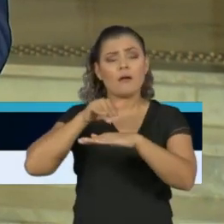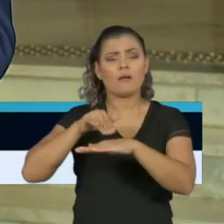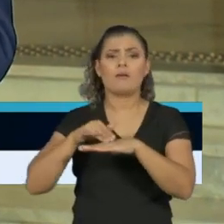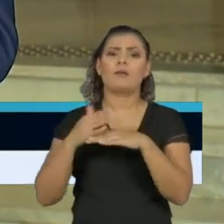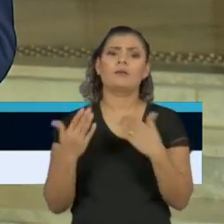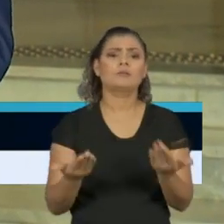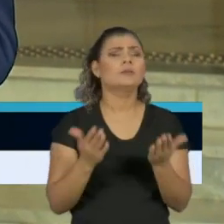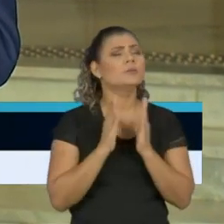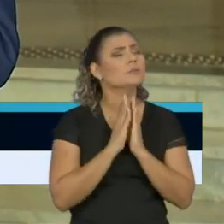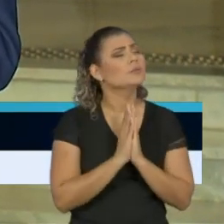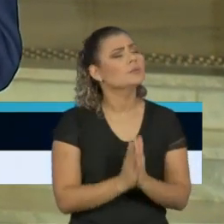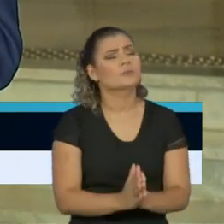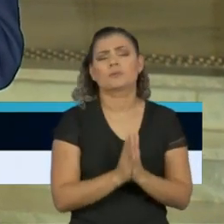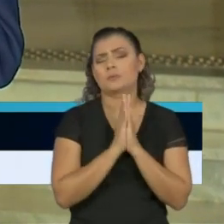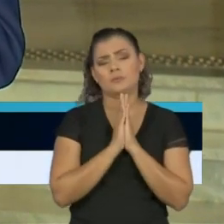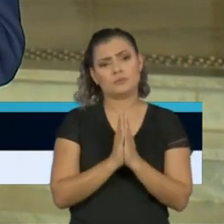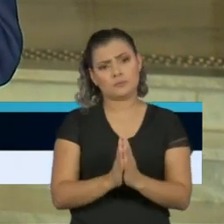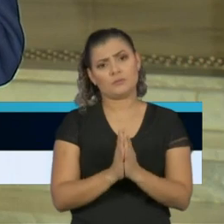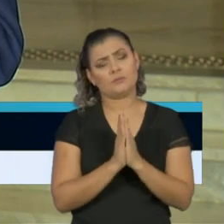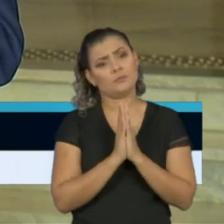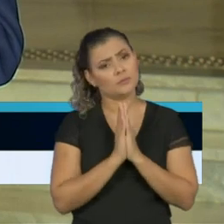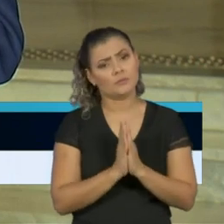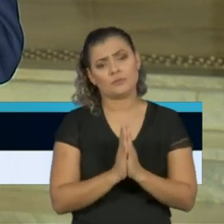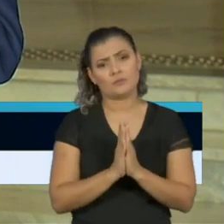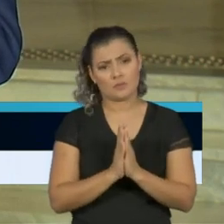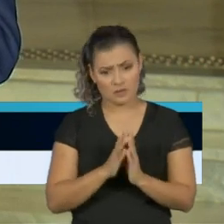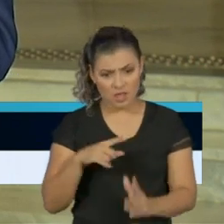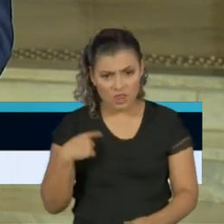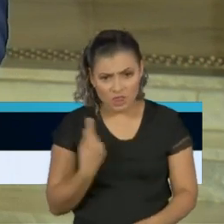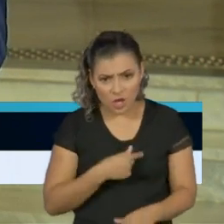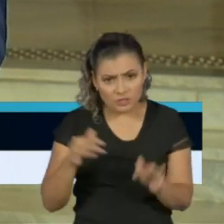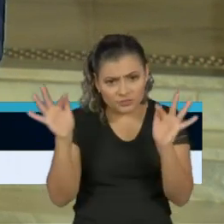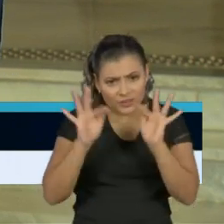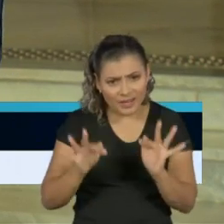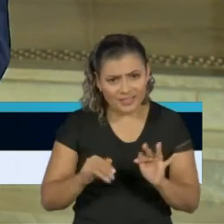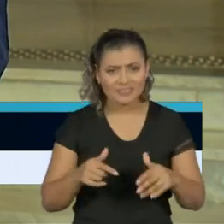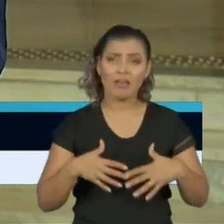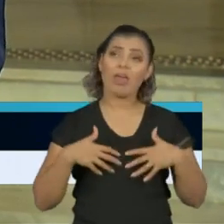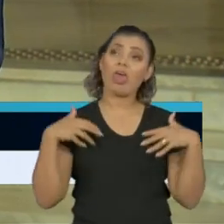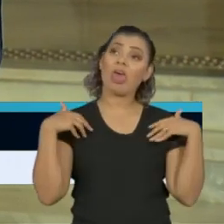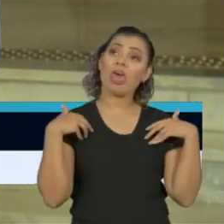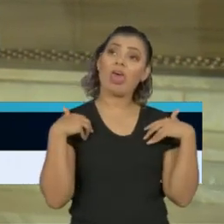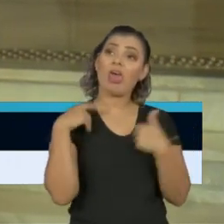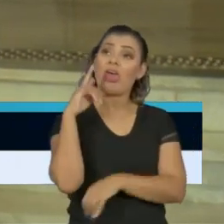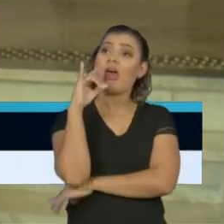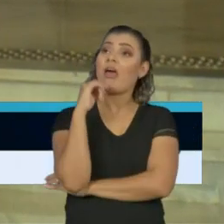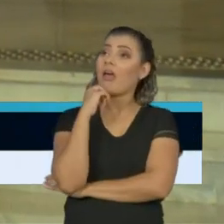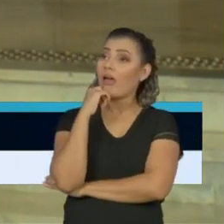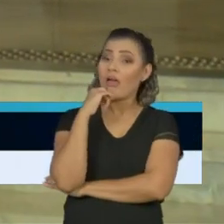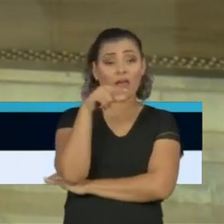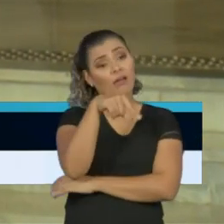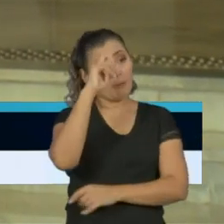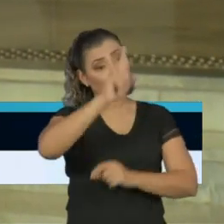é minimamente prazeroso para nós estabelecer essas sugestões, mas